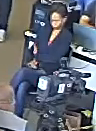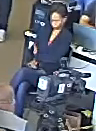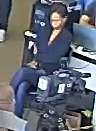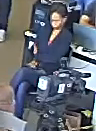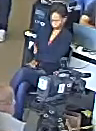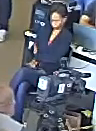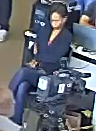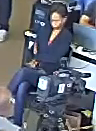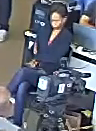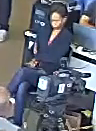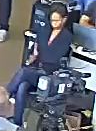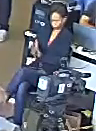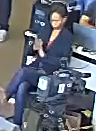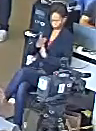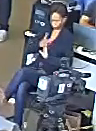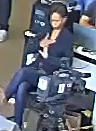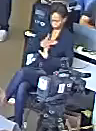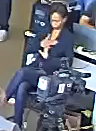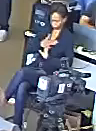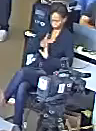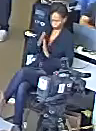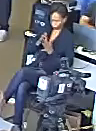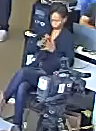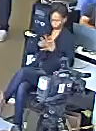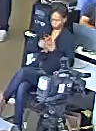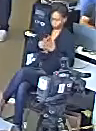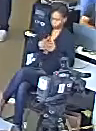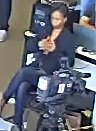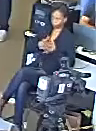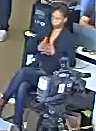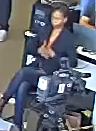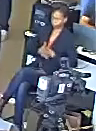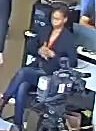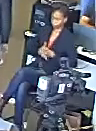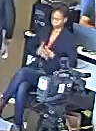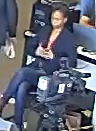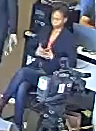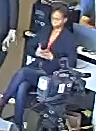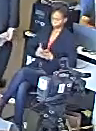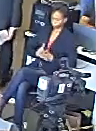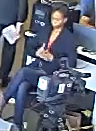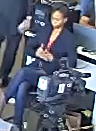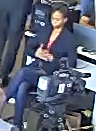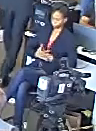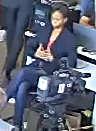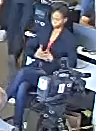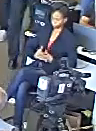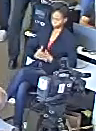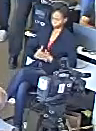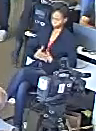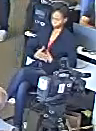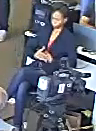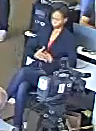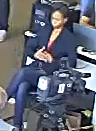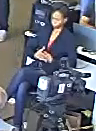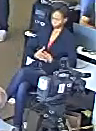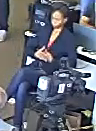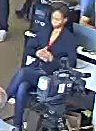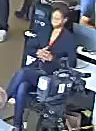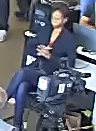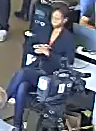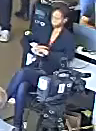a menos você não consegue tirar com 11:59 né então eu deixo aqui